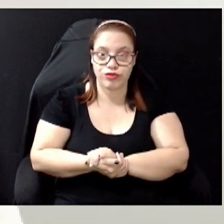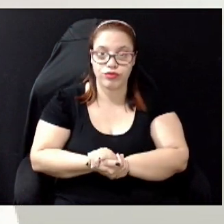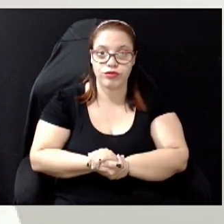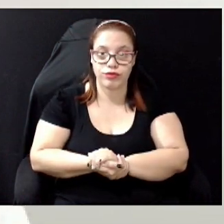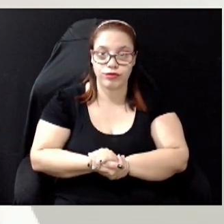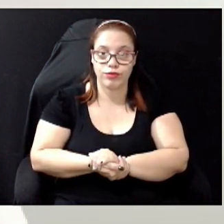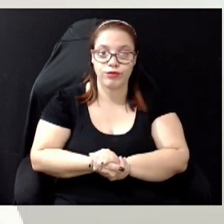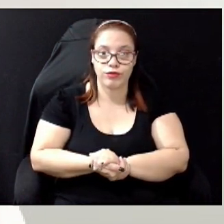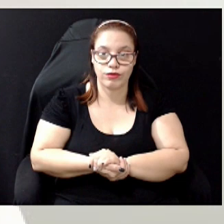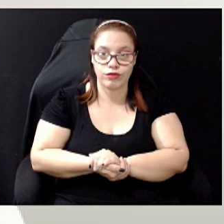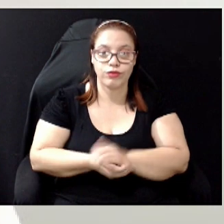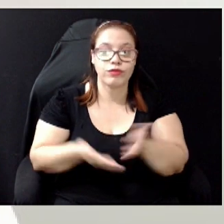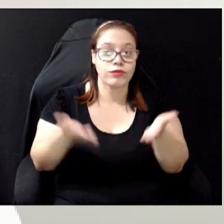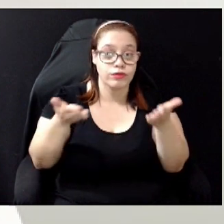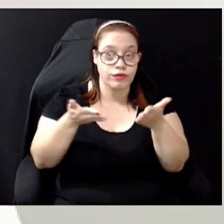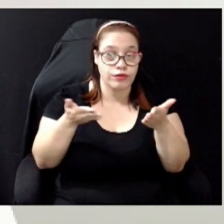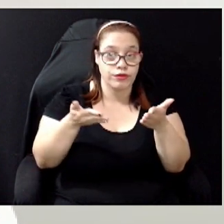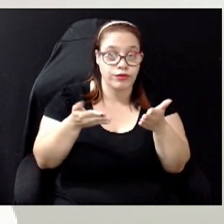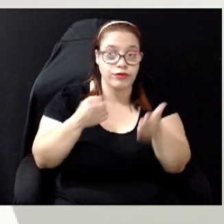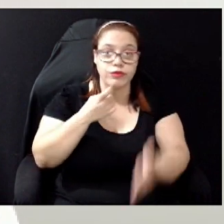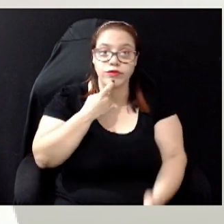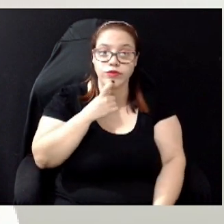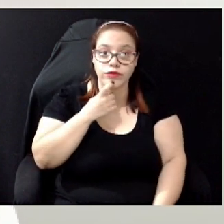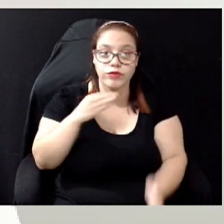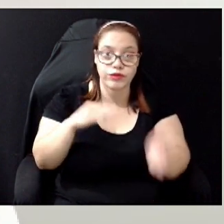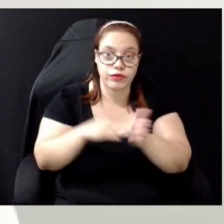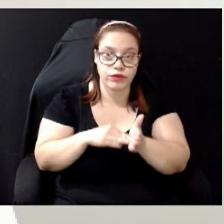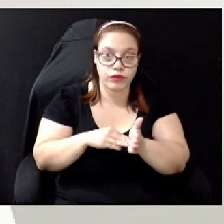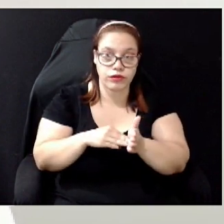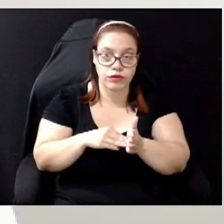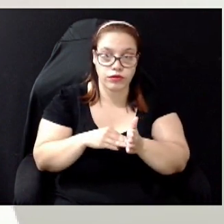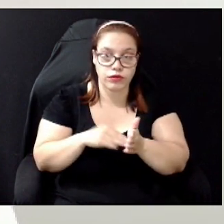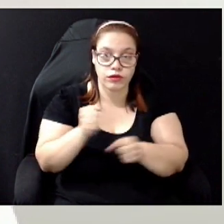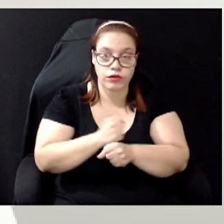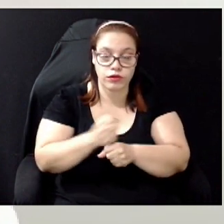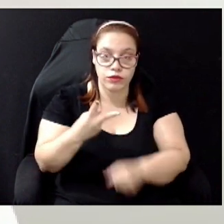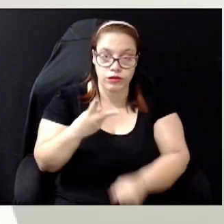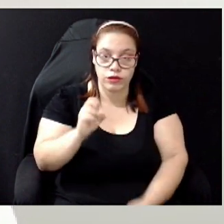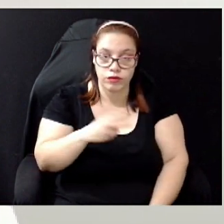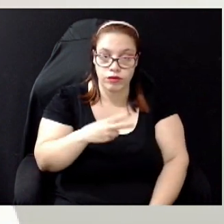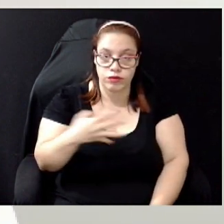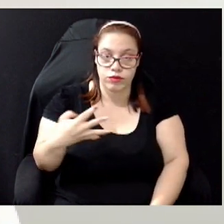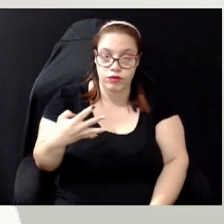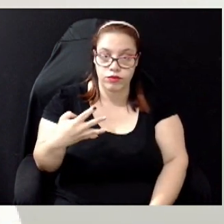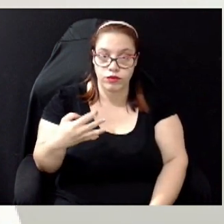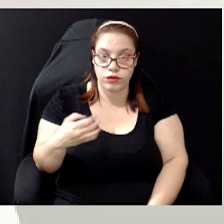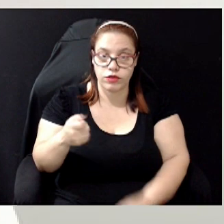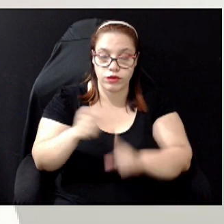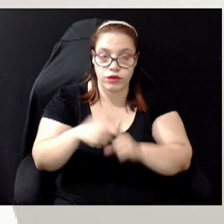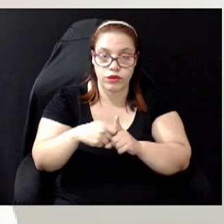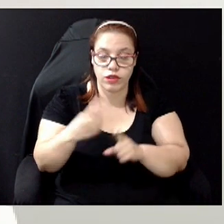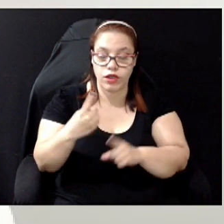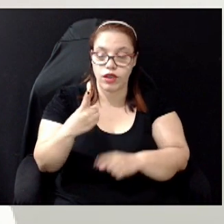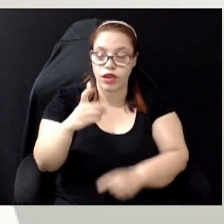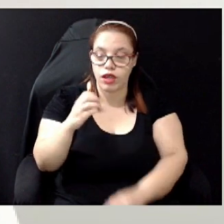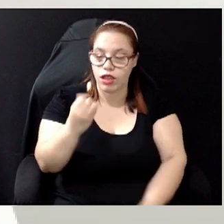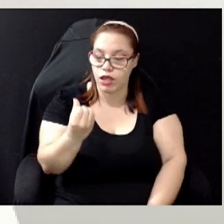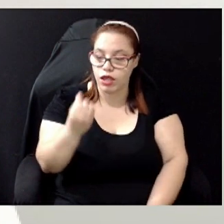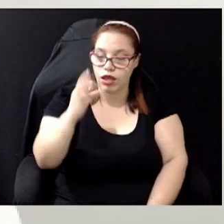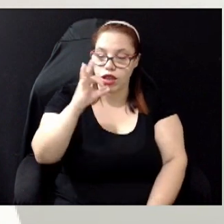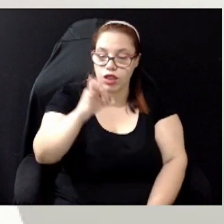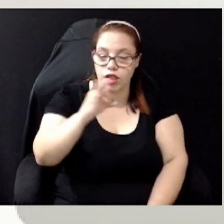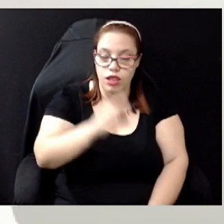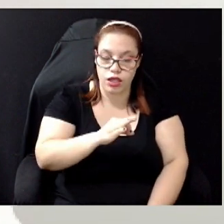está atrelado a perdas. E hoje, perdas de Campinas, a gente chegou a bater nesse ano que passou, de 2024, alguns meses com